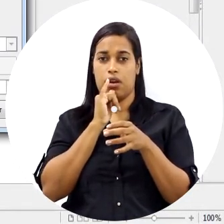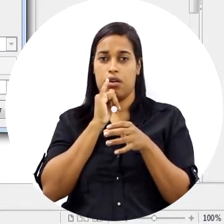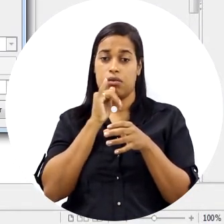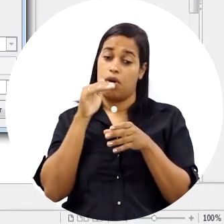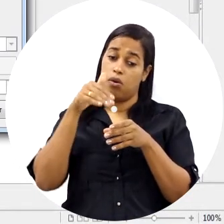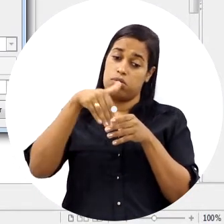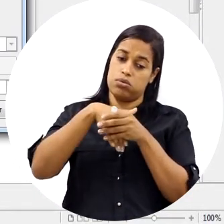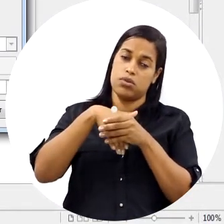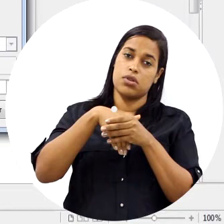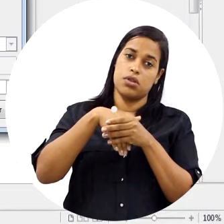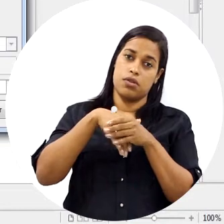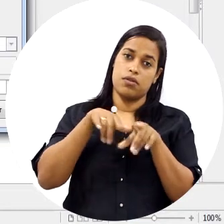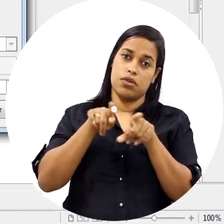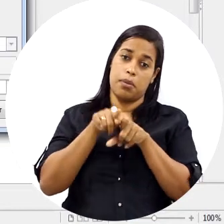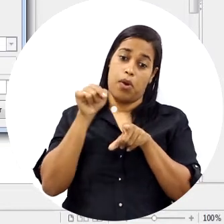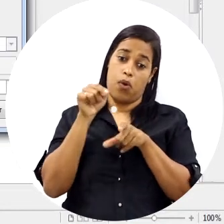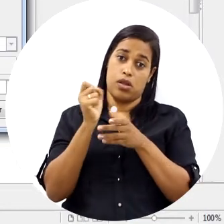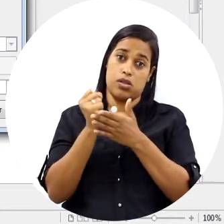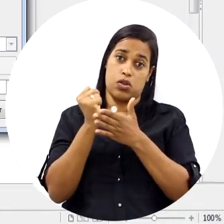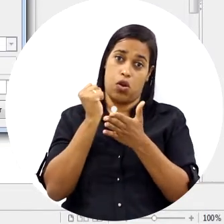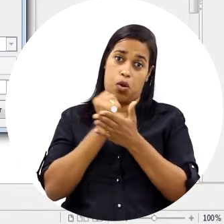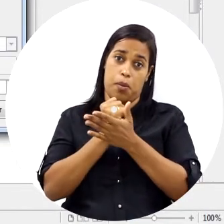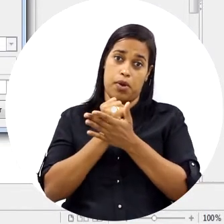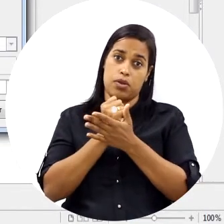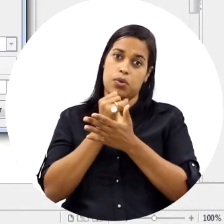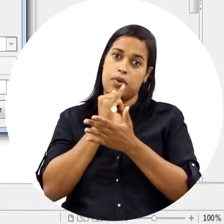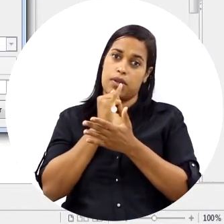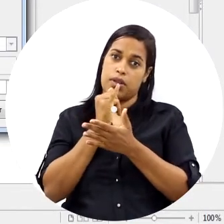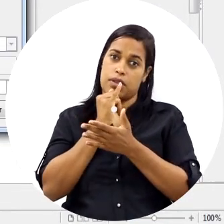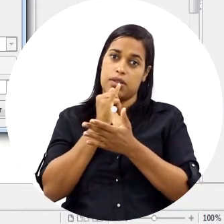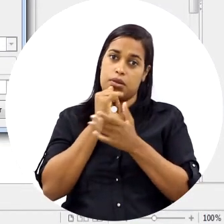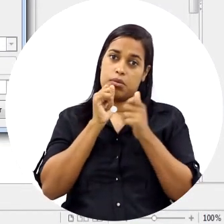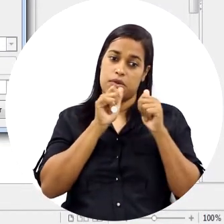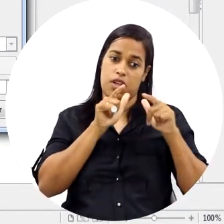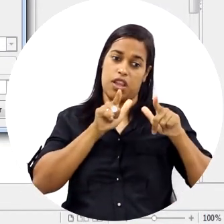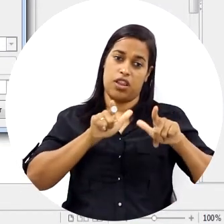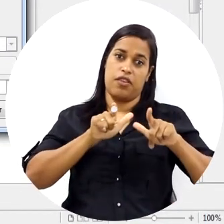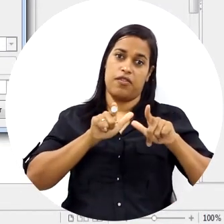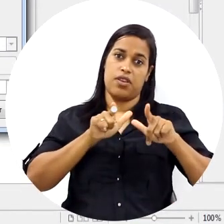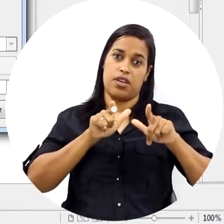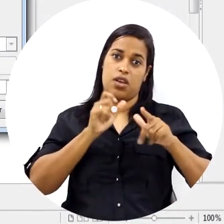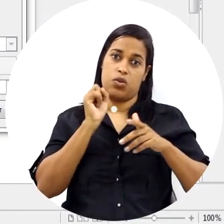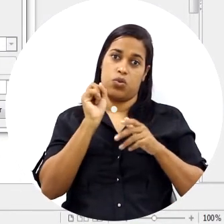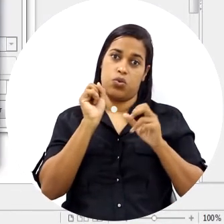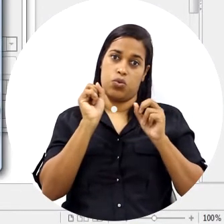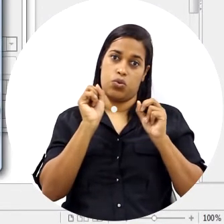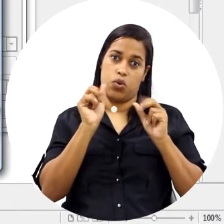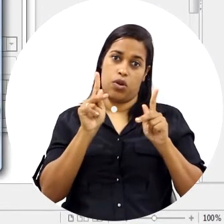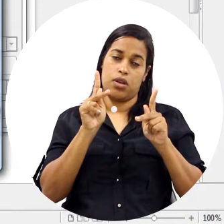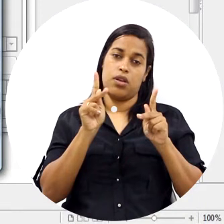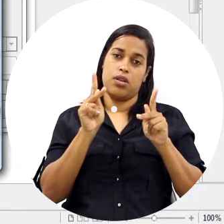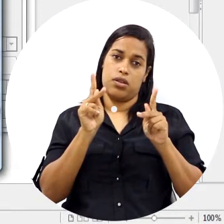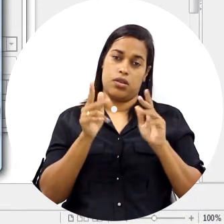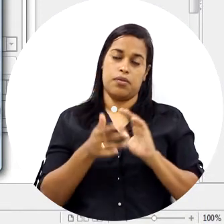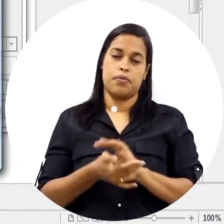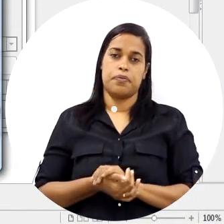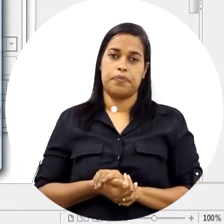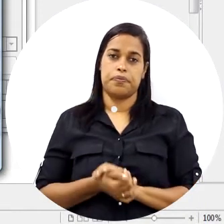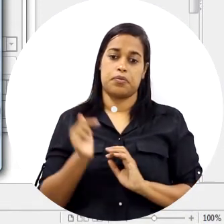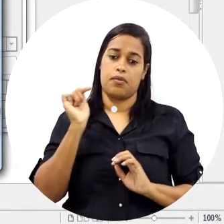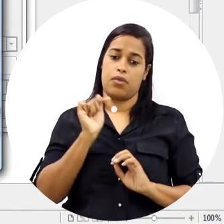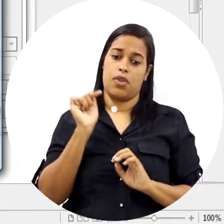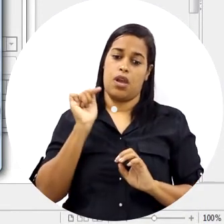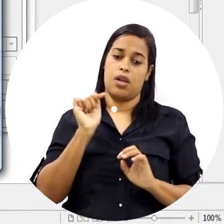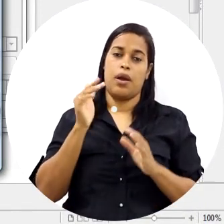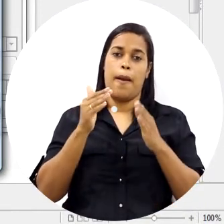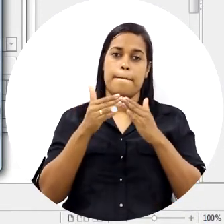com esse documento que a gente está criando, exemplo de certificado. Vou clicar em OK. E aqui